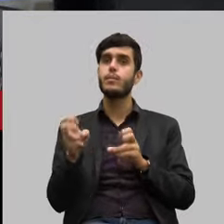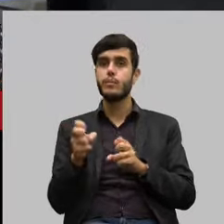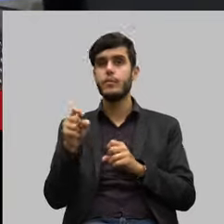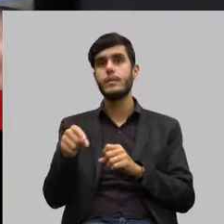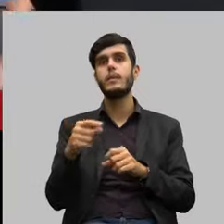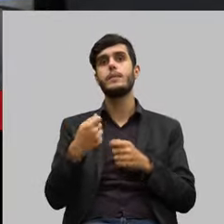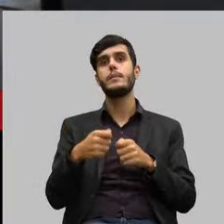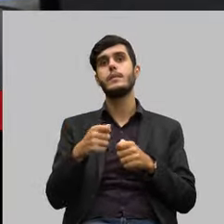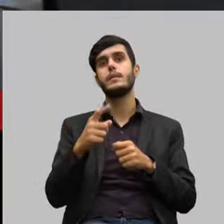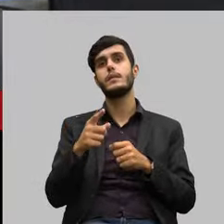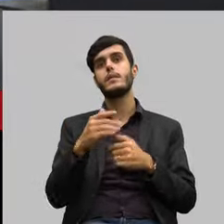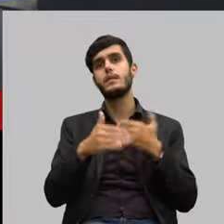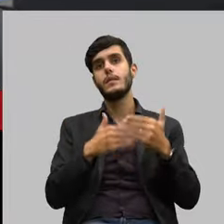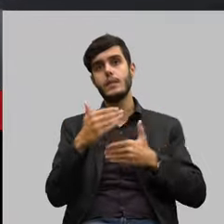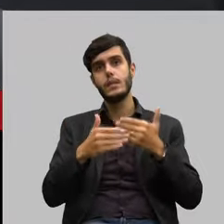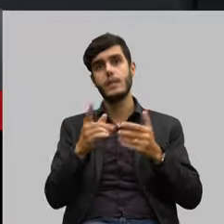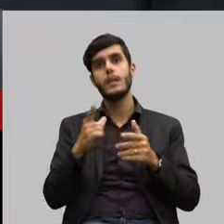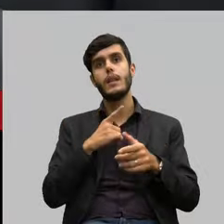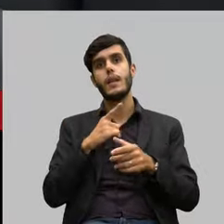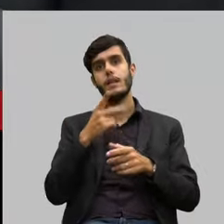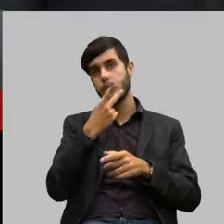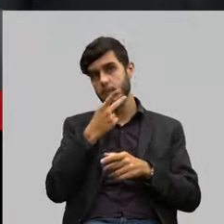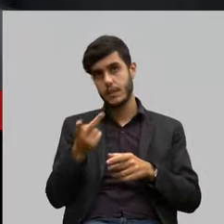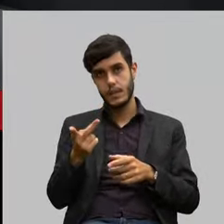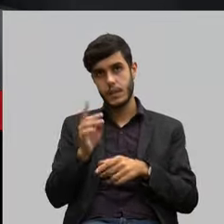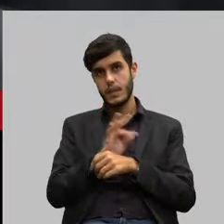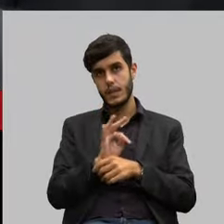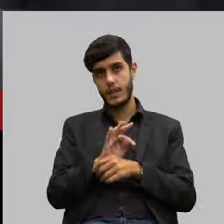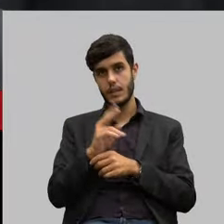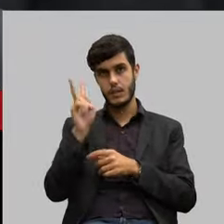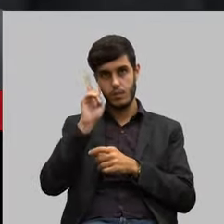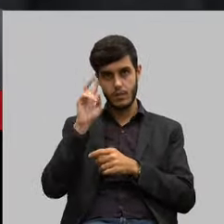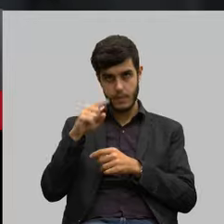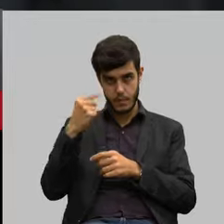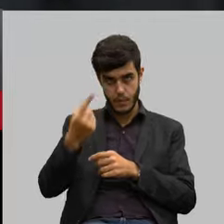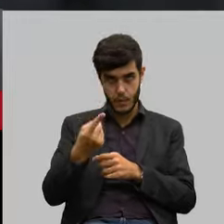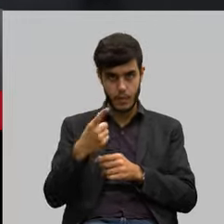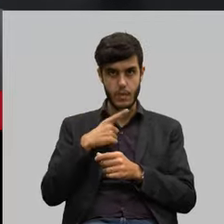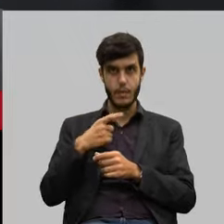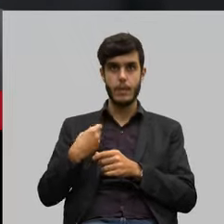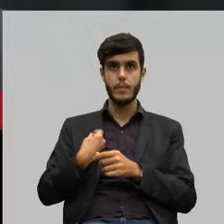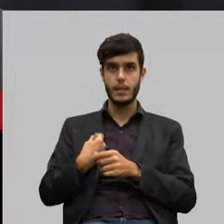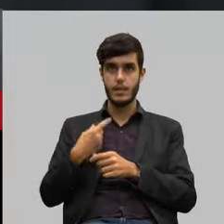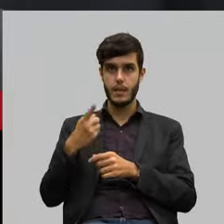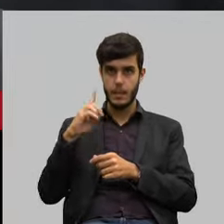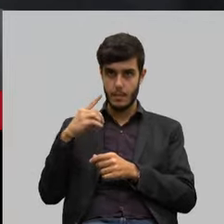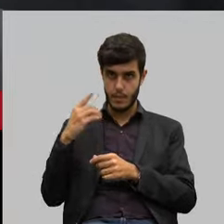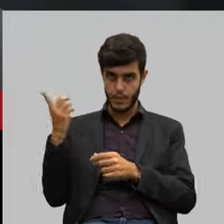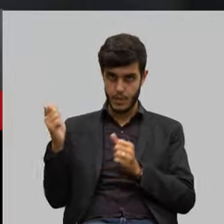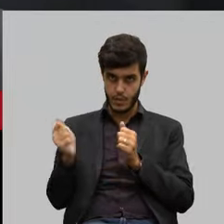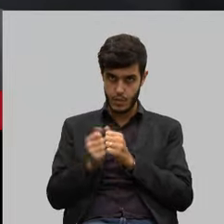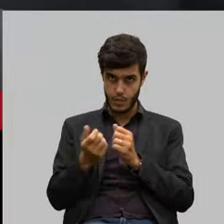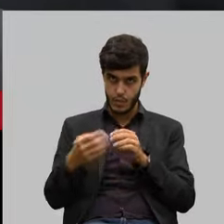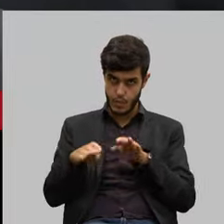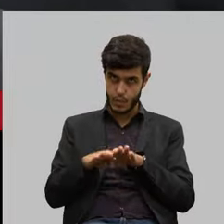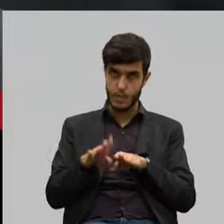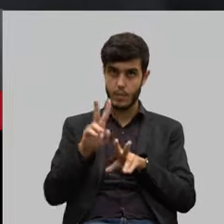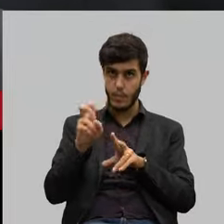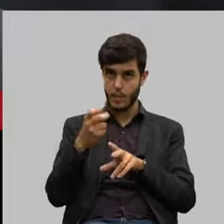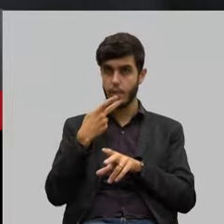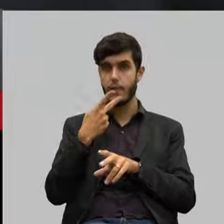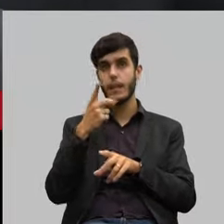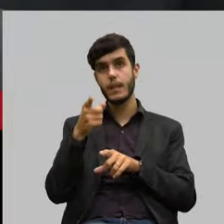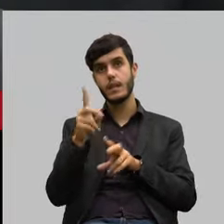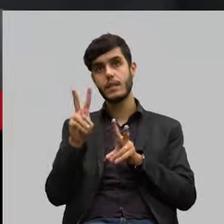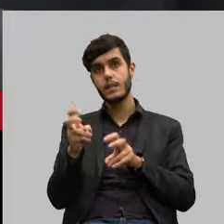precisando Acredito até que a gente tem uma visita técnica agendada pra próxima segunda-feira com a presença da da deputada e a gente pode entrar mais um detalhe desses ações